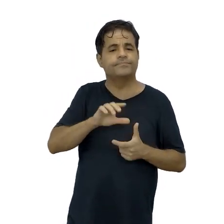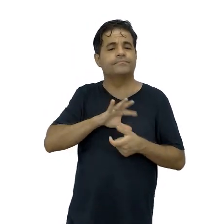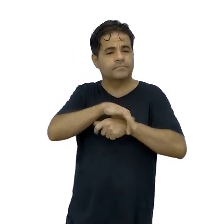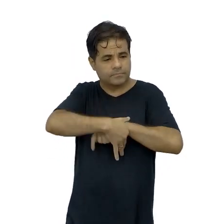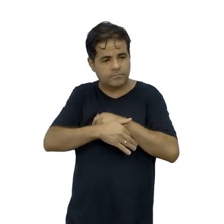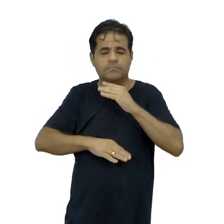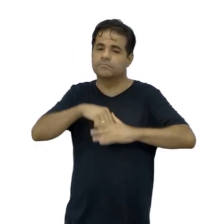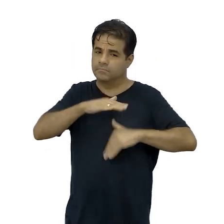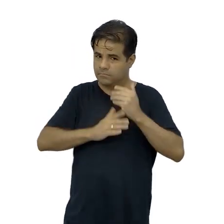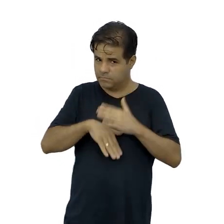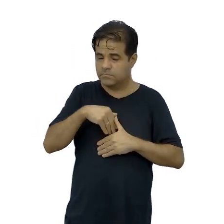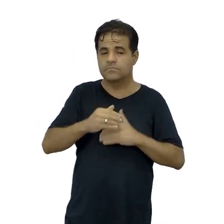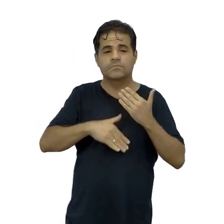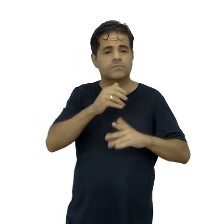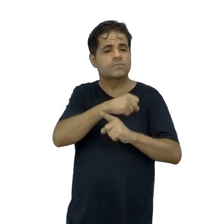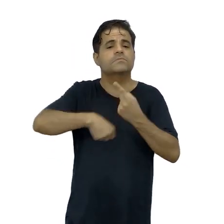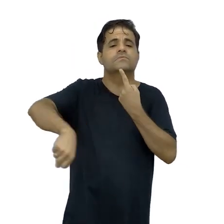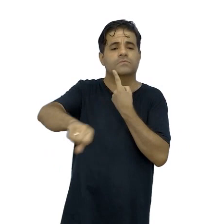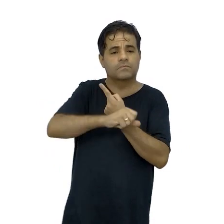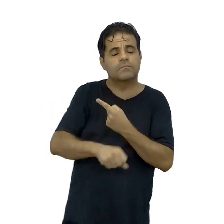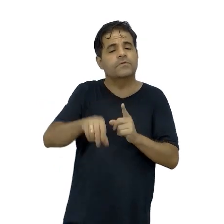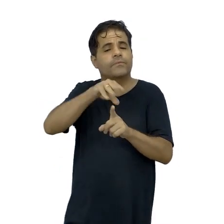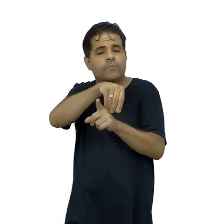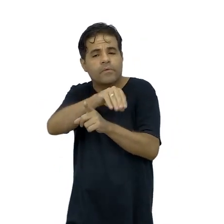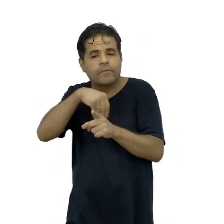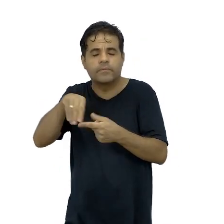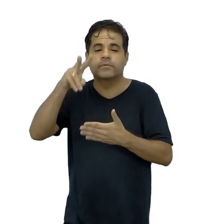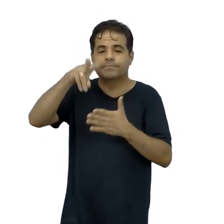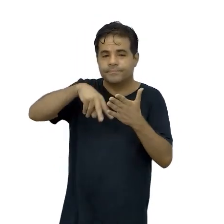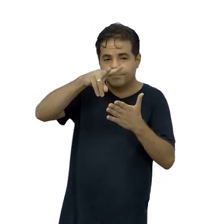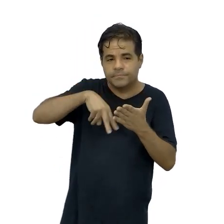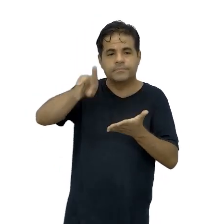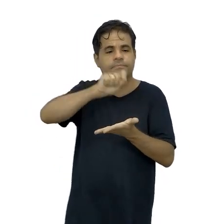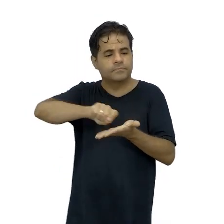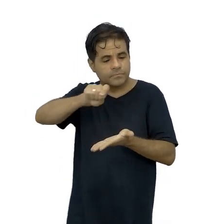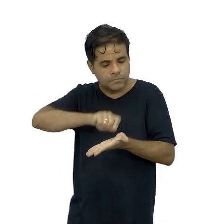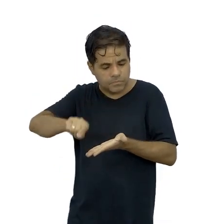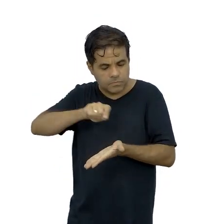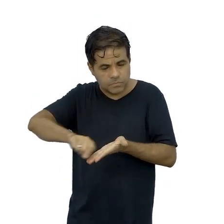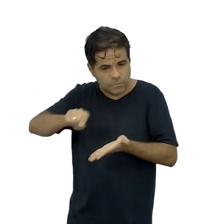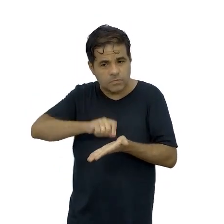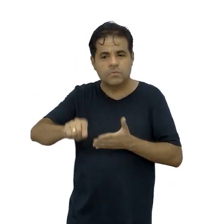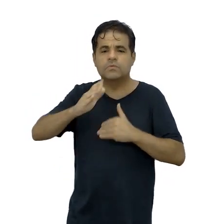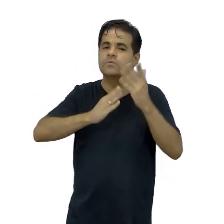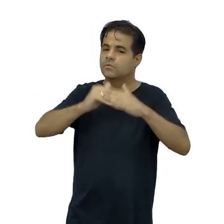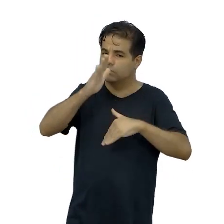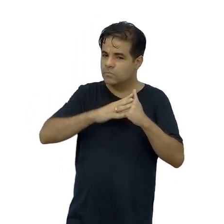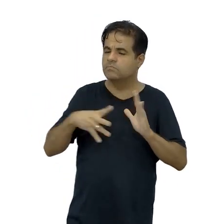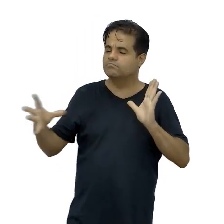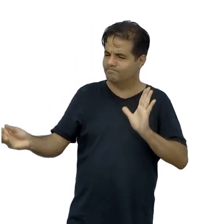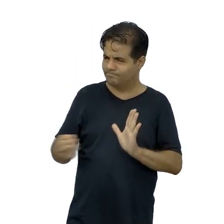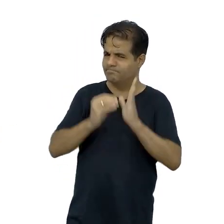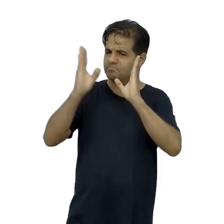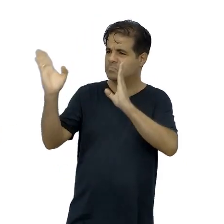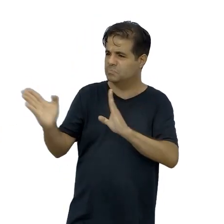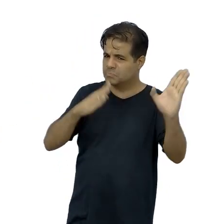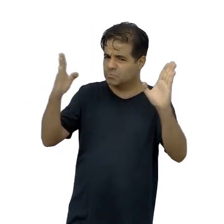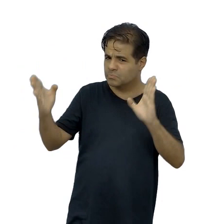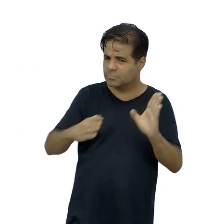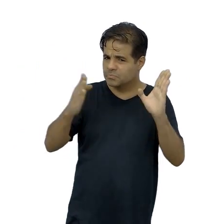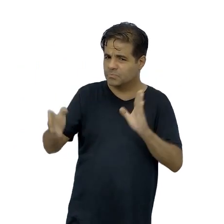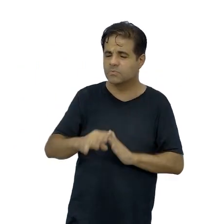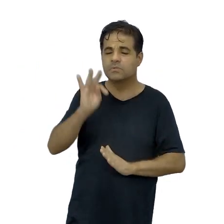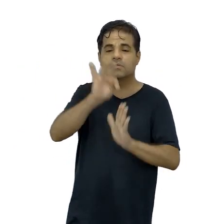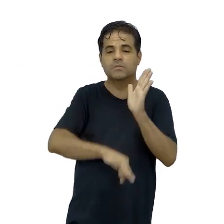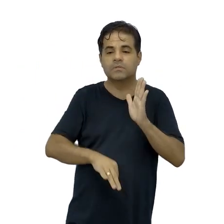estudante nas práticas sociais, mediadas pela leitura e pela escrita. E os habilitam também a produzirem textos que